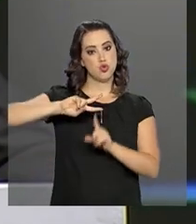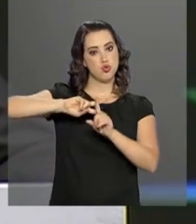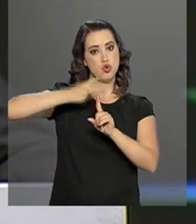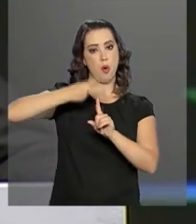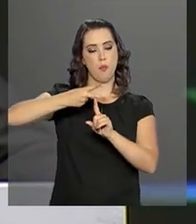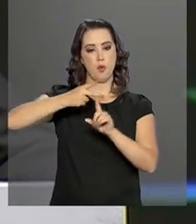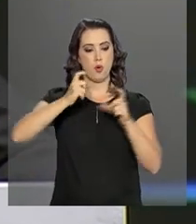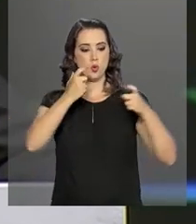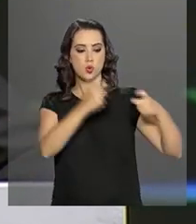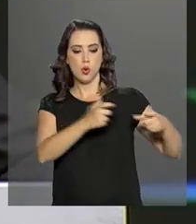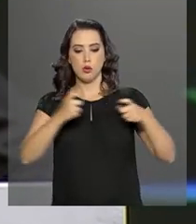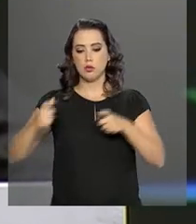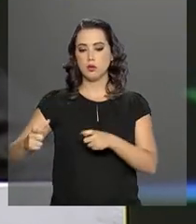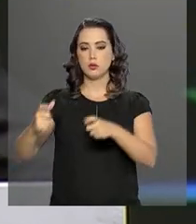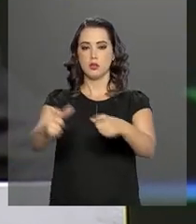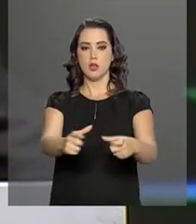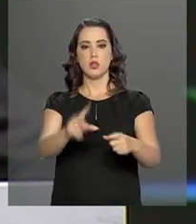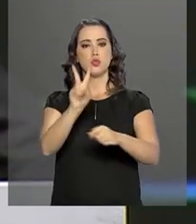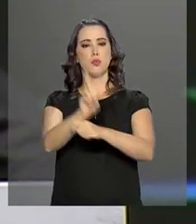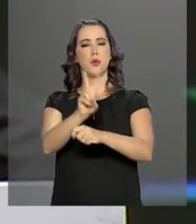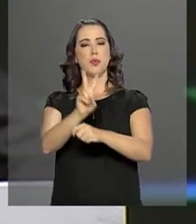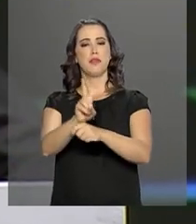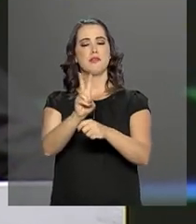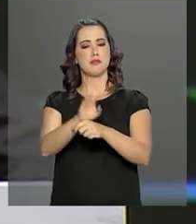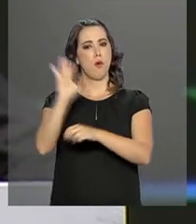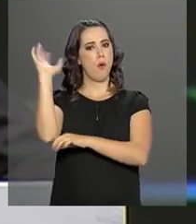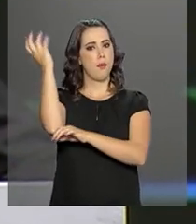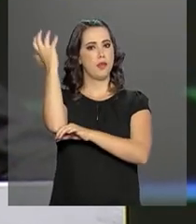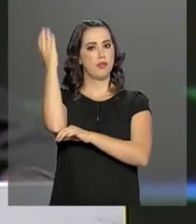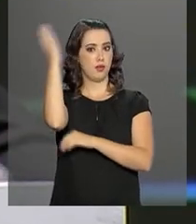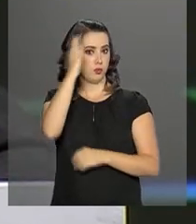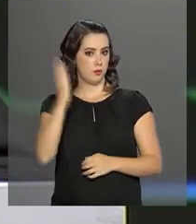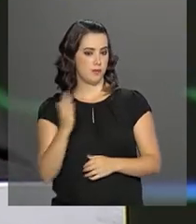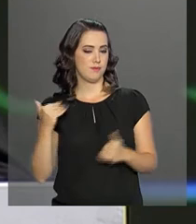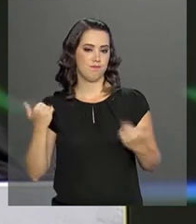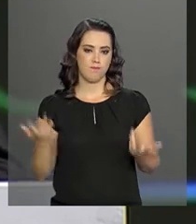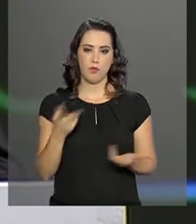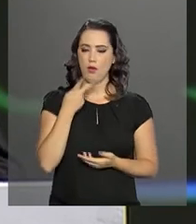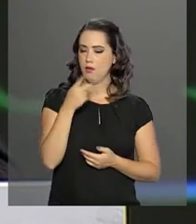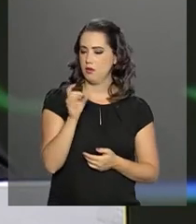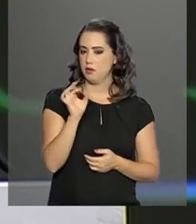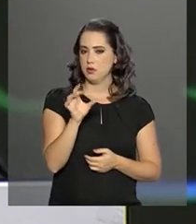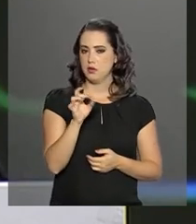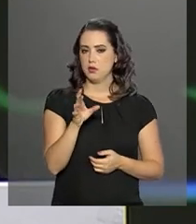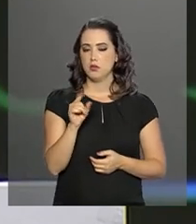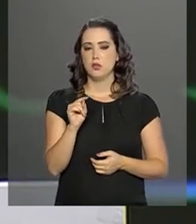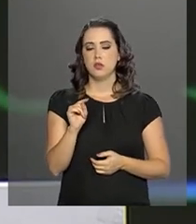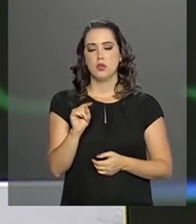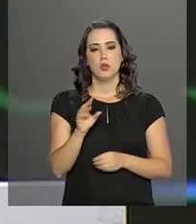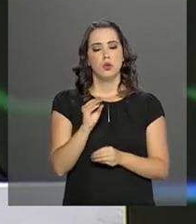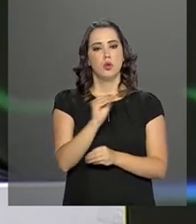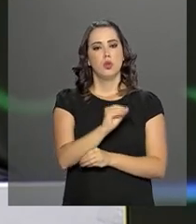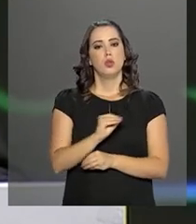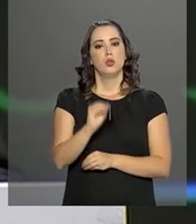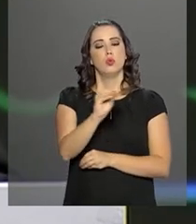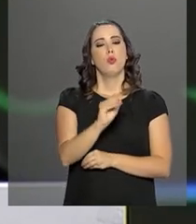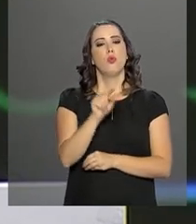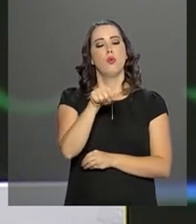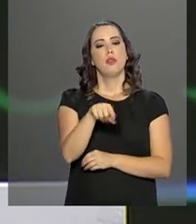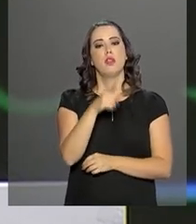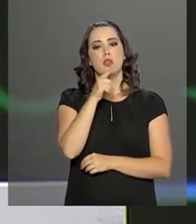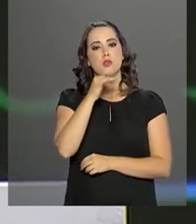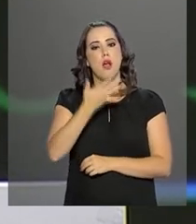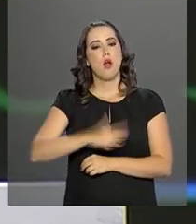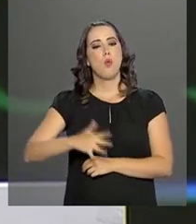de preservação do meio ambiente no país. Basta dizer que na questão da preservação das